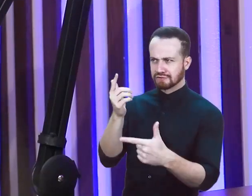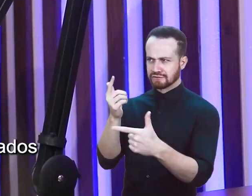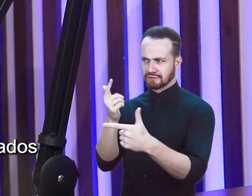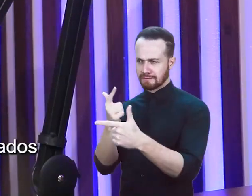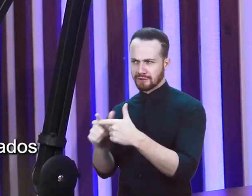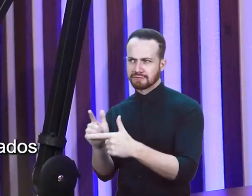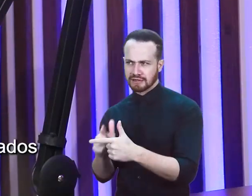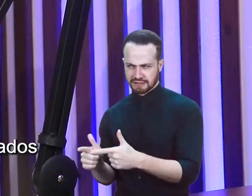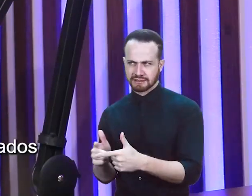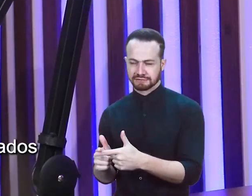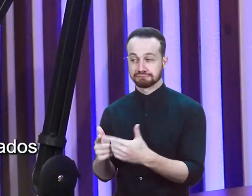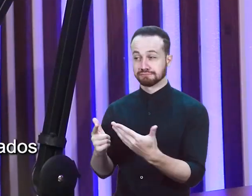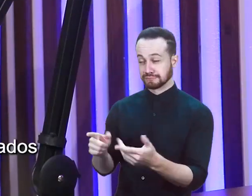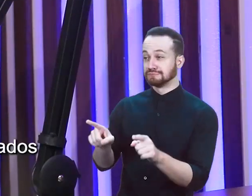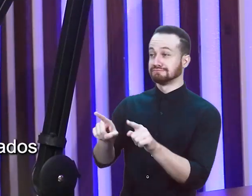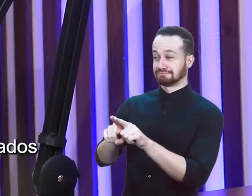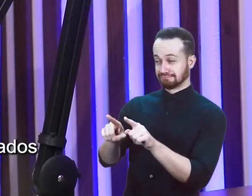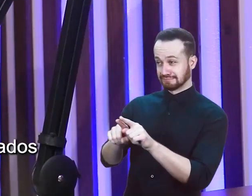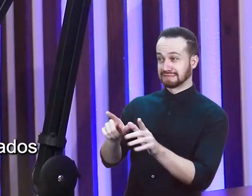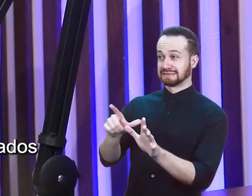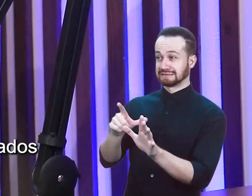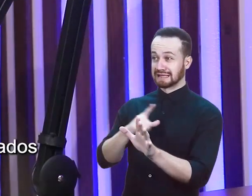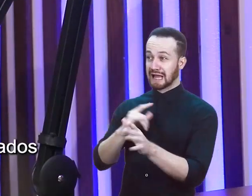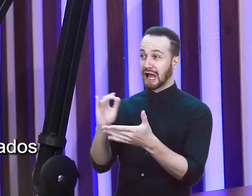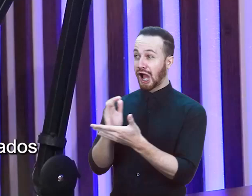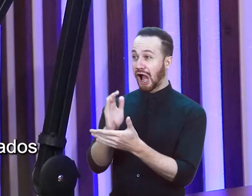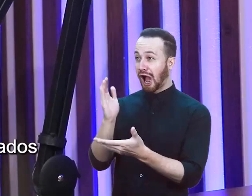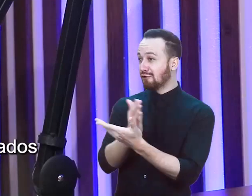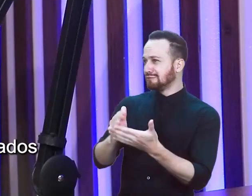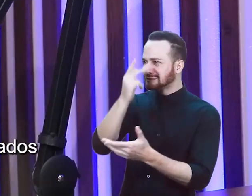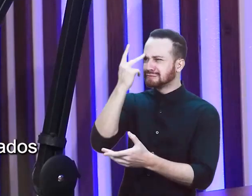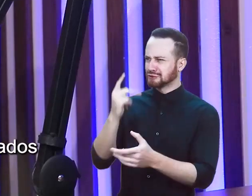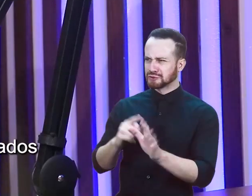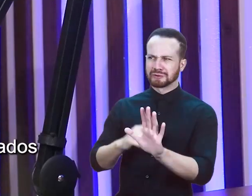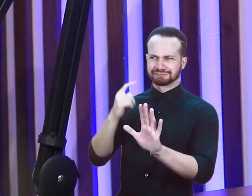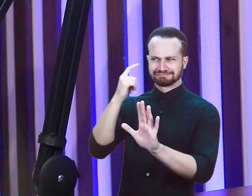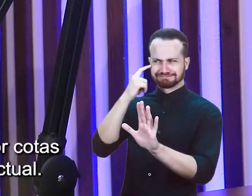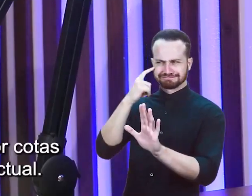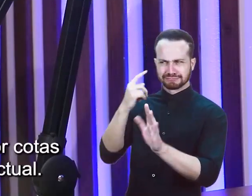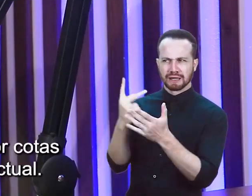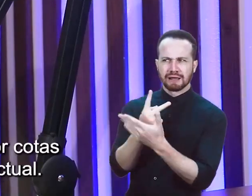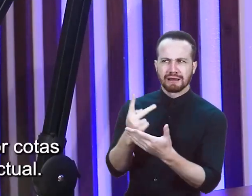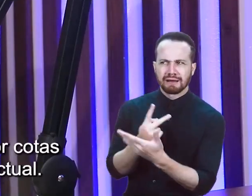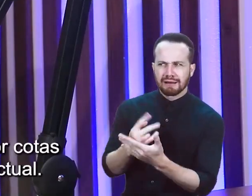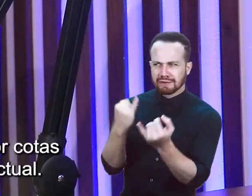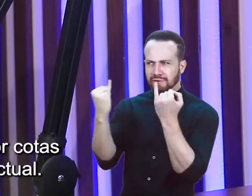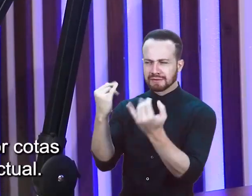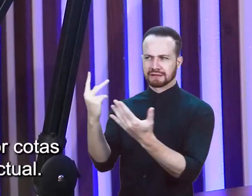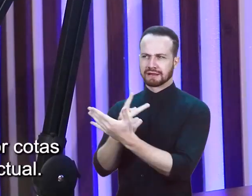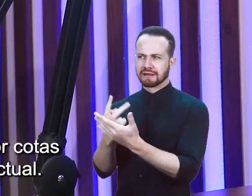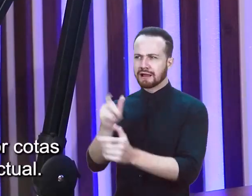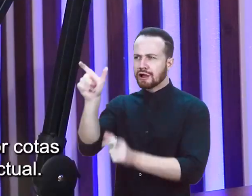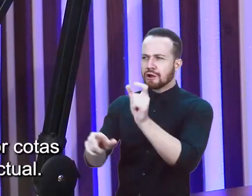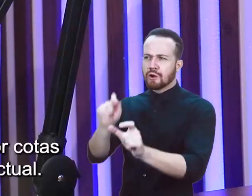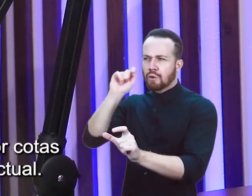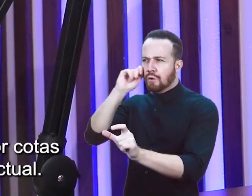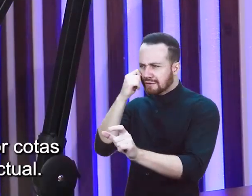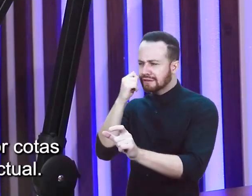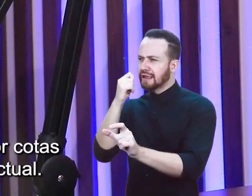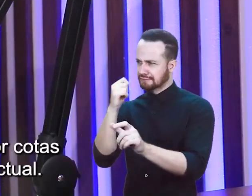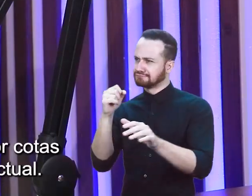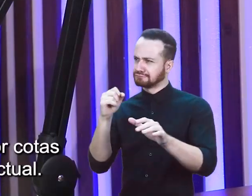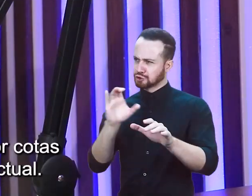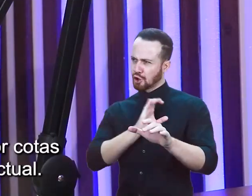problemas. Porque há muitos mal intencionados, mal informados, de que os negros que entraram por